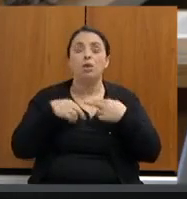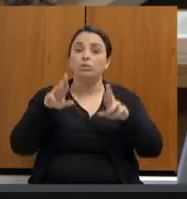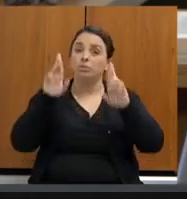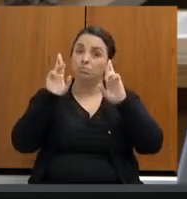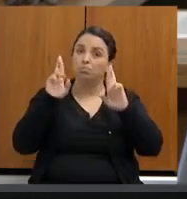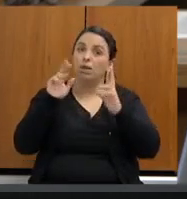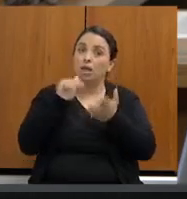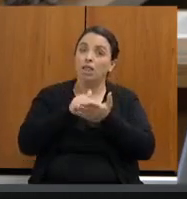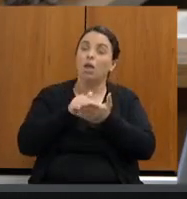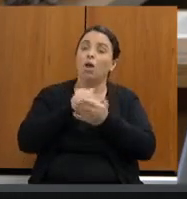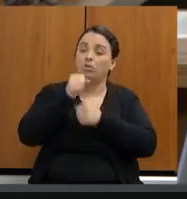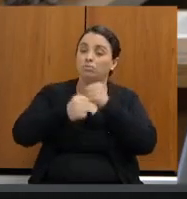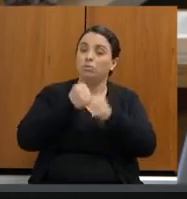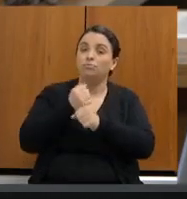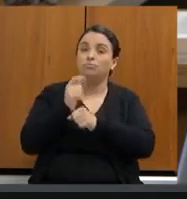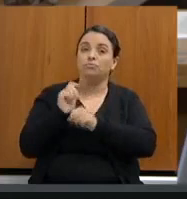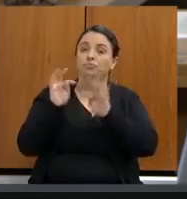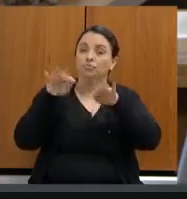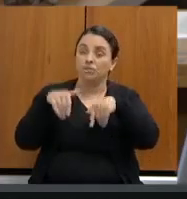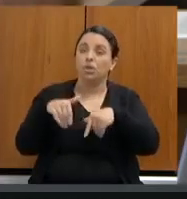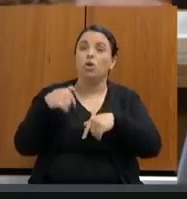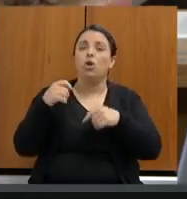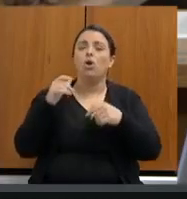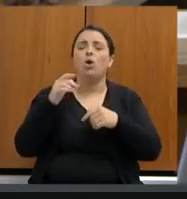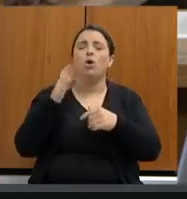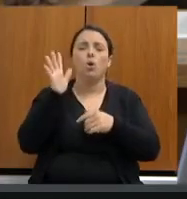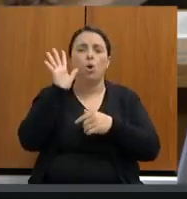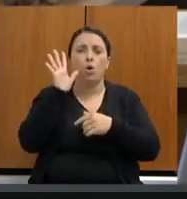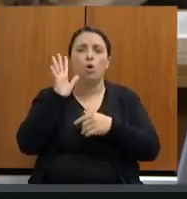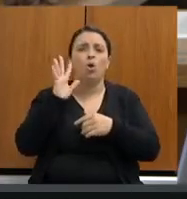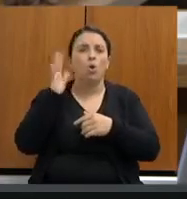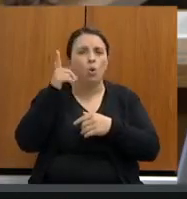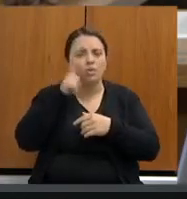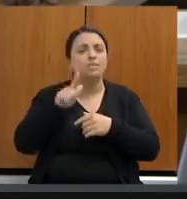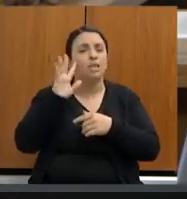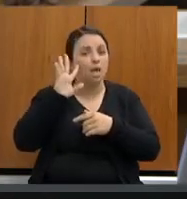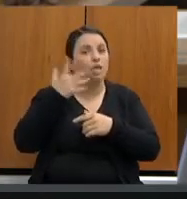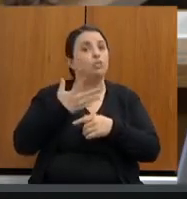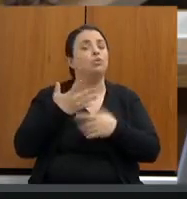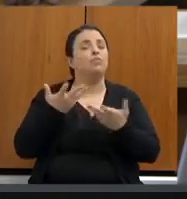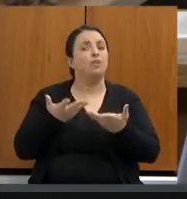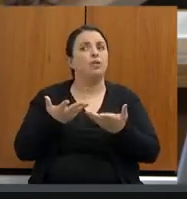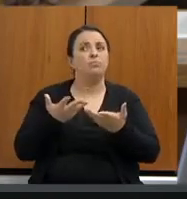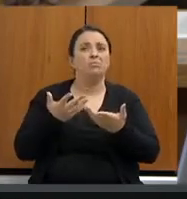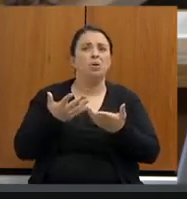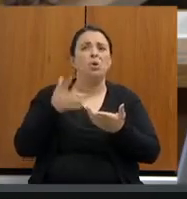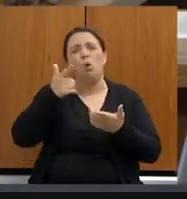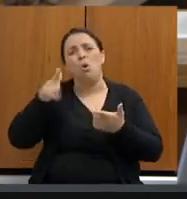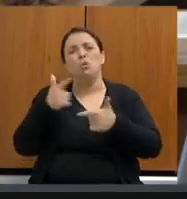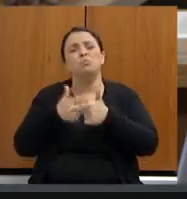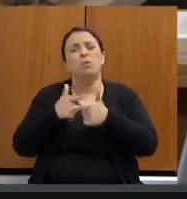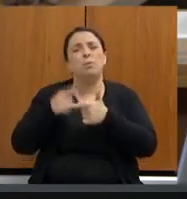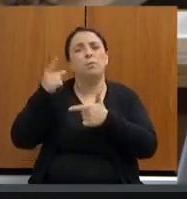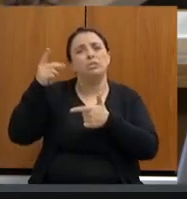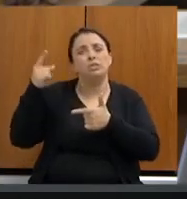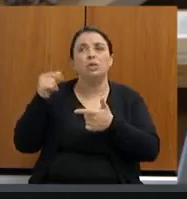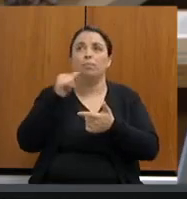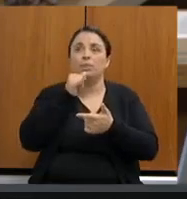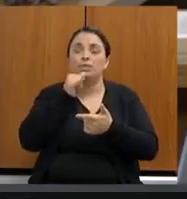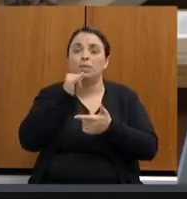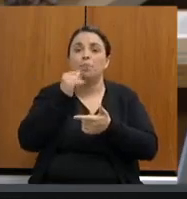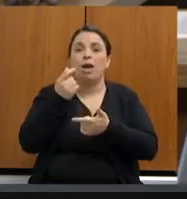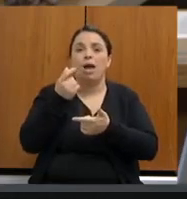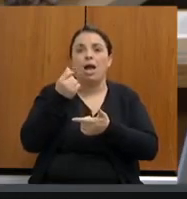deste ano a gente consiga da solução para aquela questões mais antigas né de ajuda de curso e outras e outras pendências